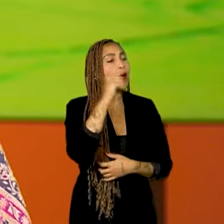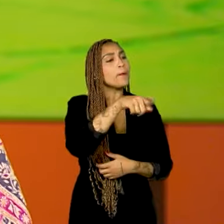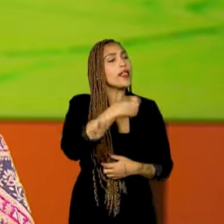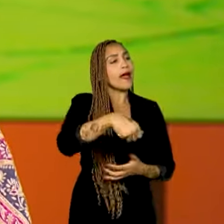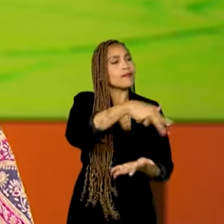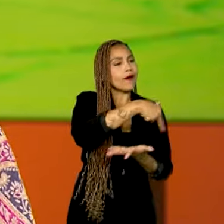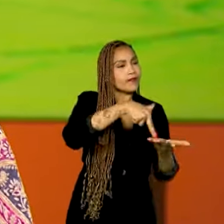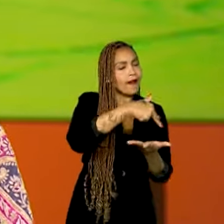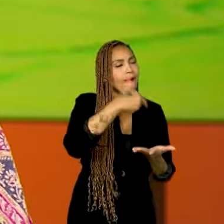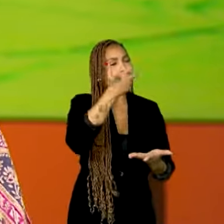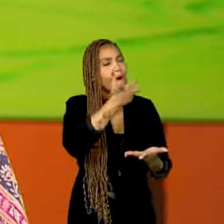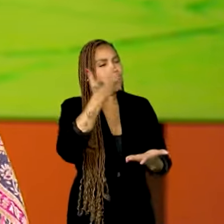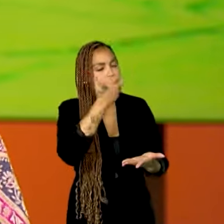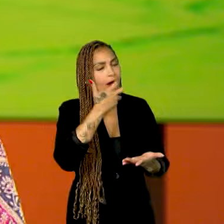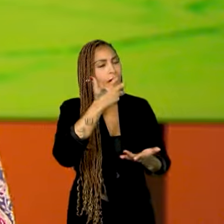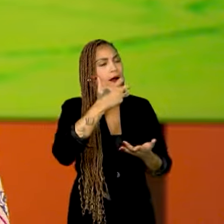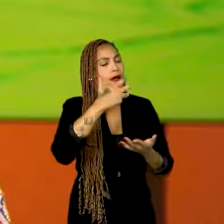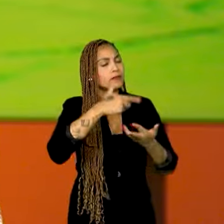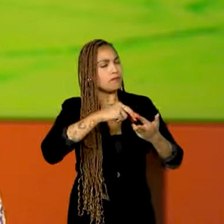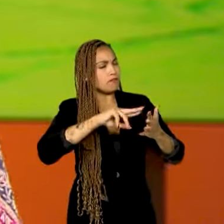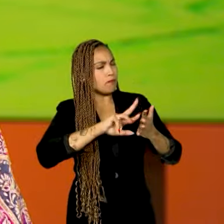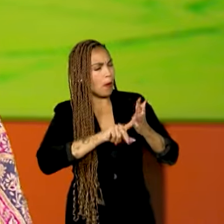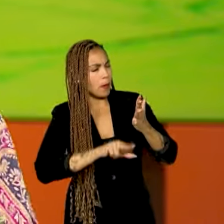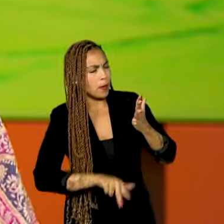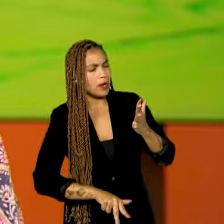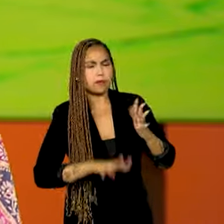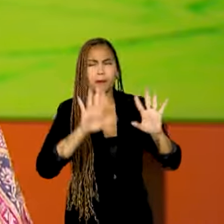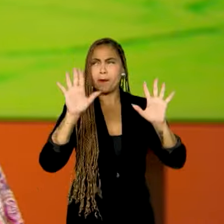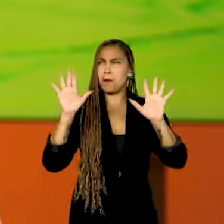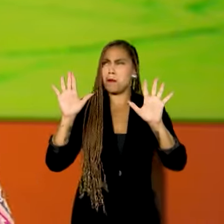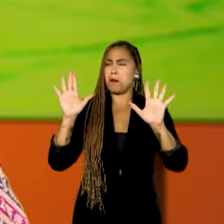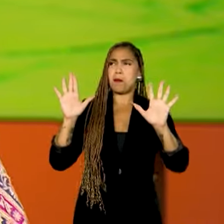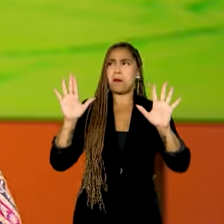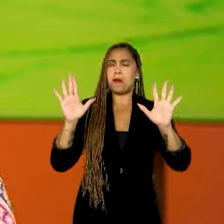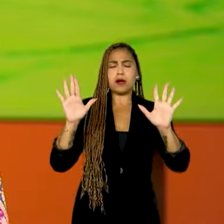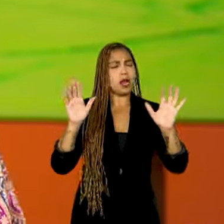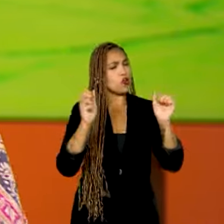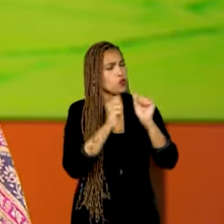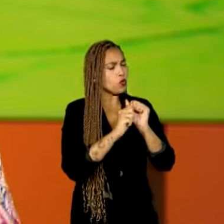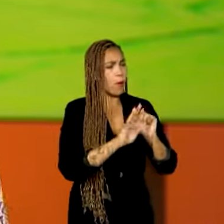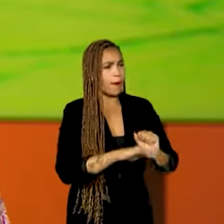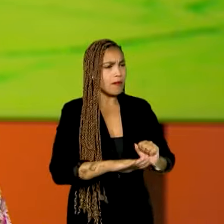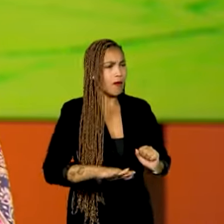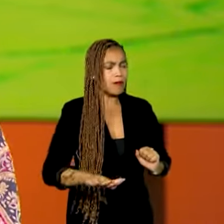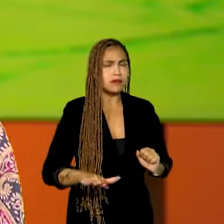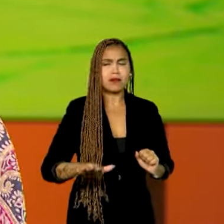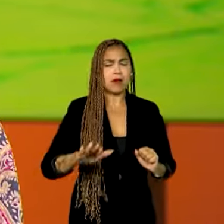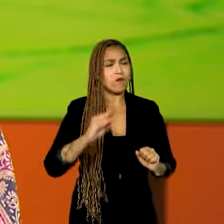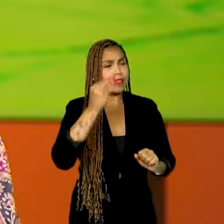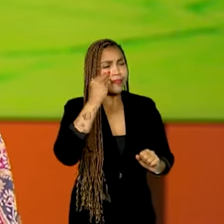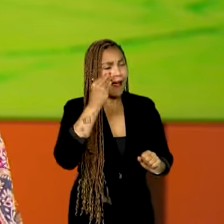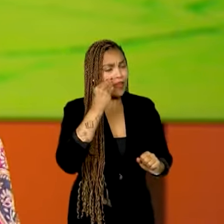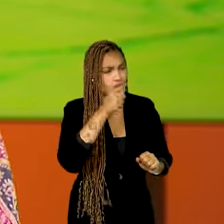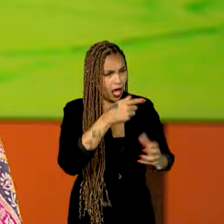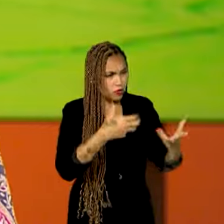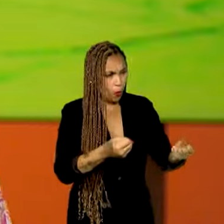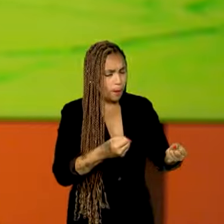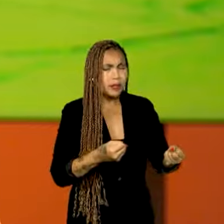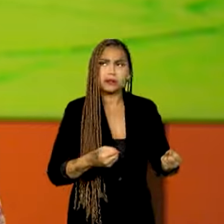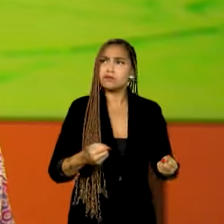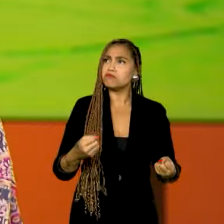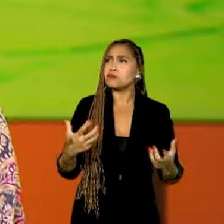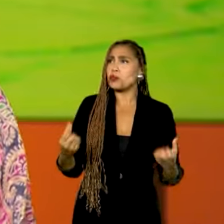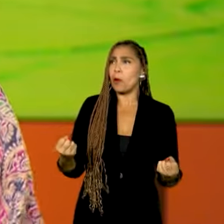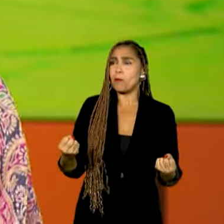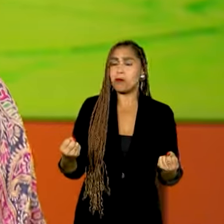não sei o quê, interpretar. Falei, mas como assim? Pera, calma. Com criança, mas vai fazer o teste, você topa? Eu falei, tá, top. E